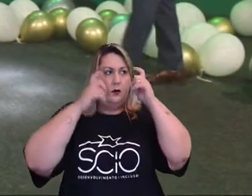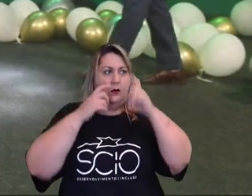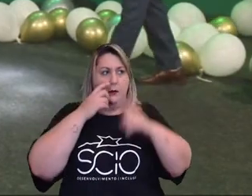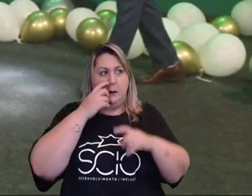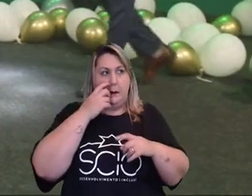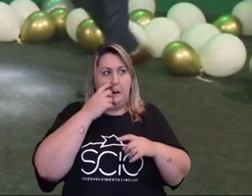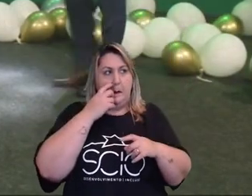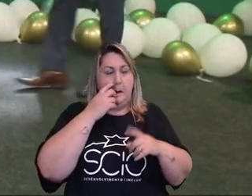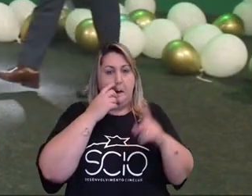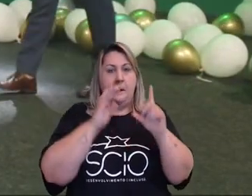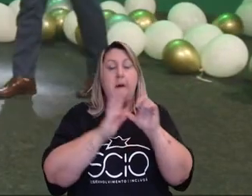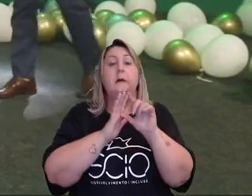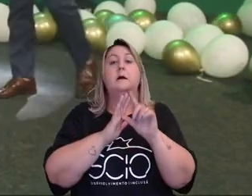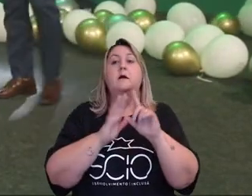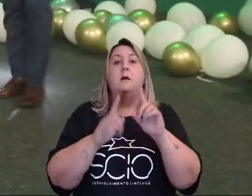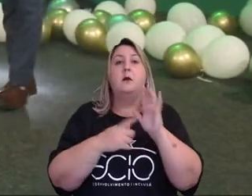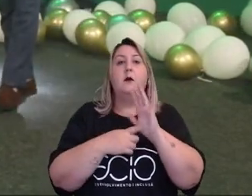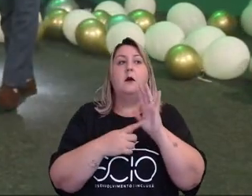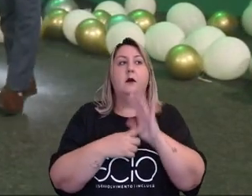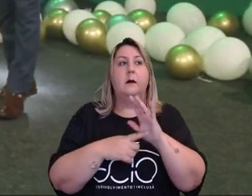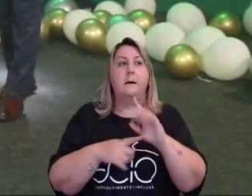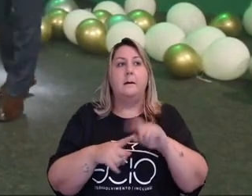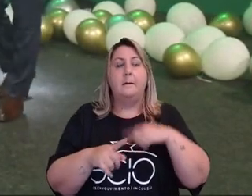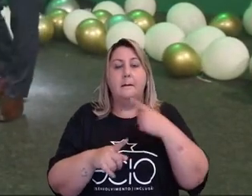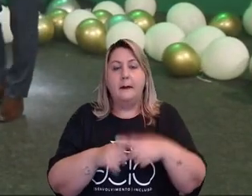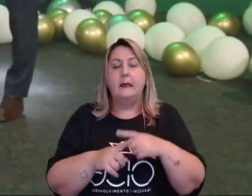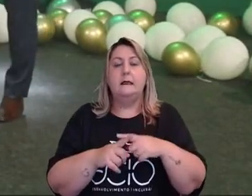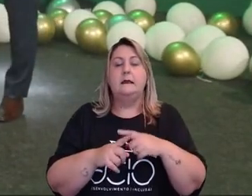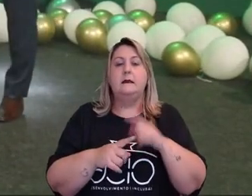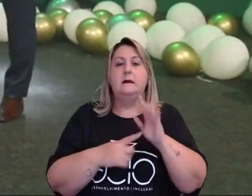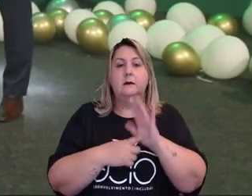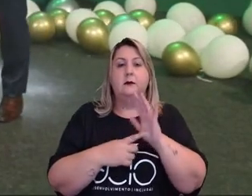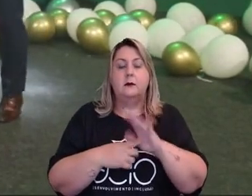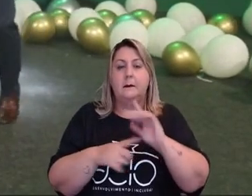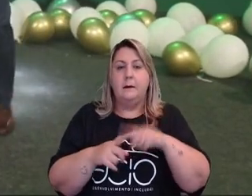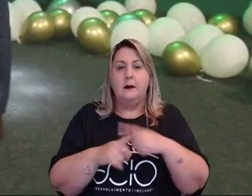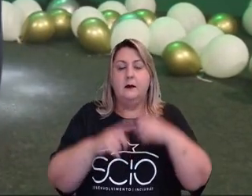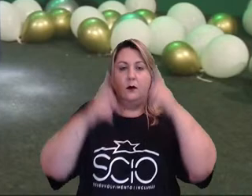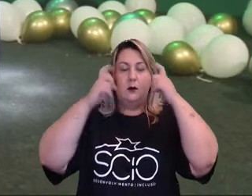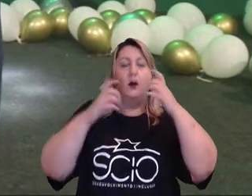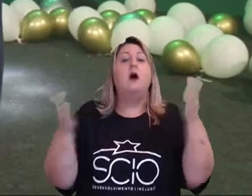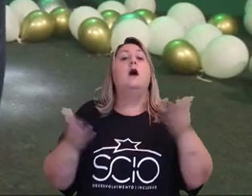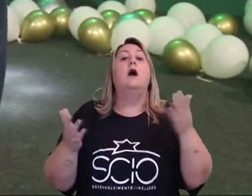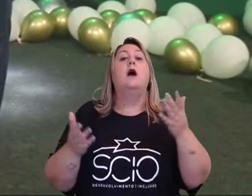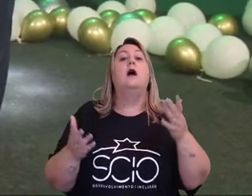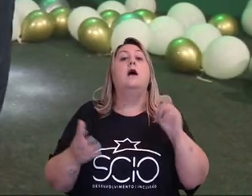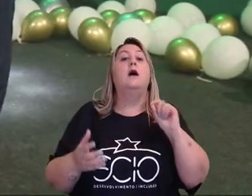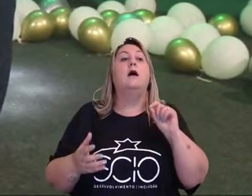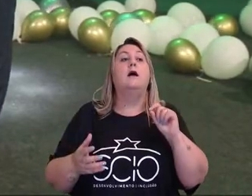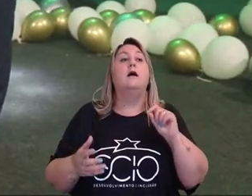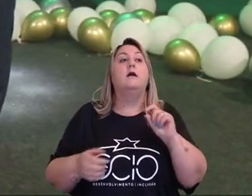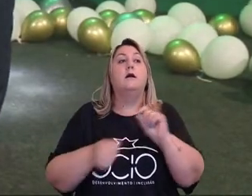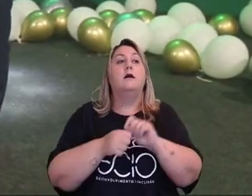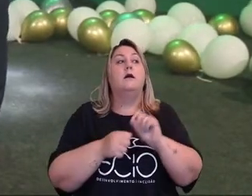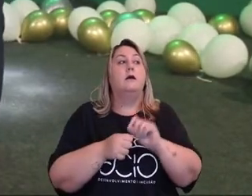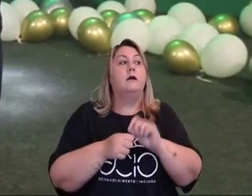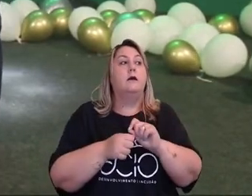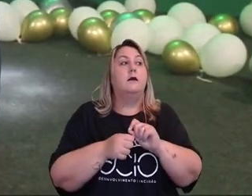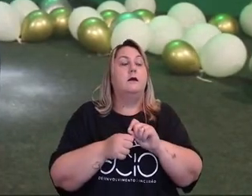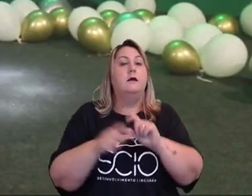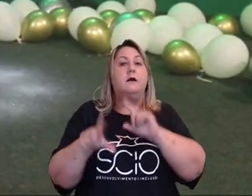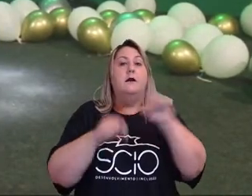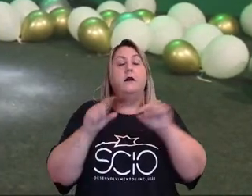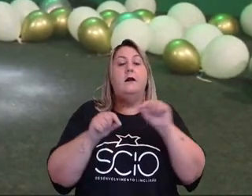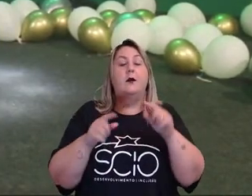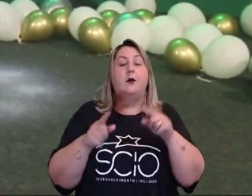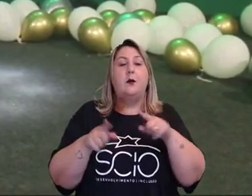Márcio aí. Depois a gente mostra mais fotos para a gente distribuir as fotos ao longo da live. E agora com vocês, nós vamos fazer aquela seleção